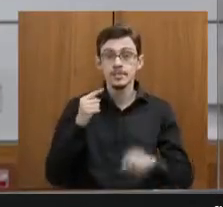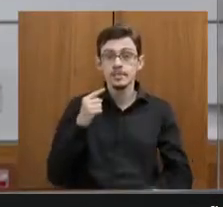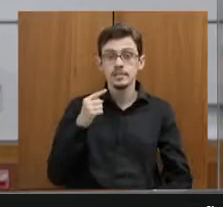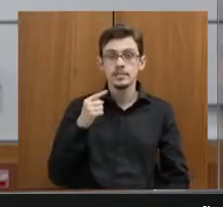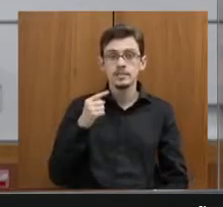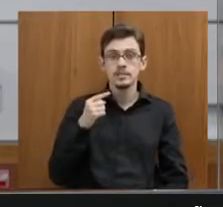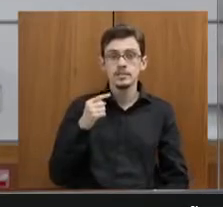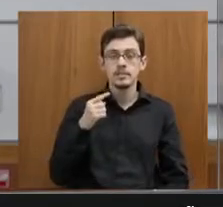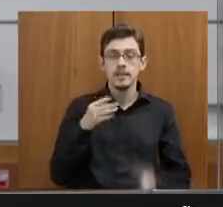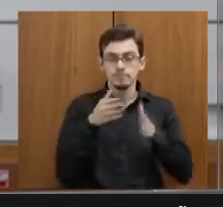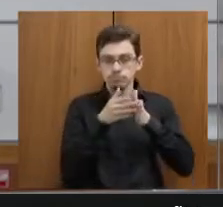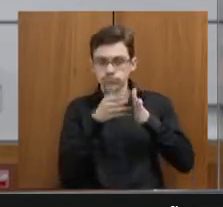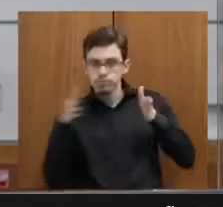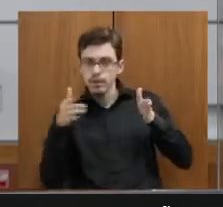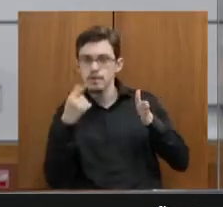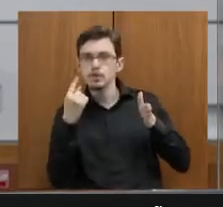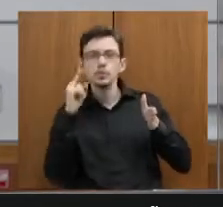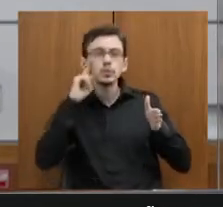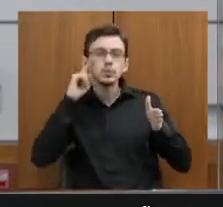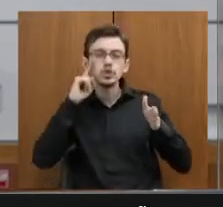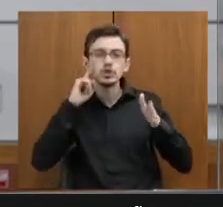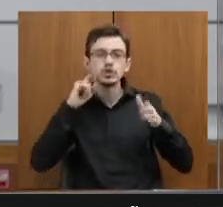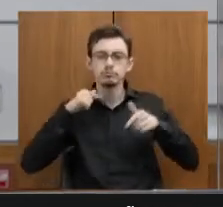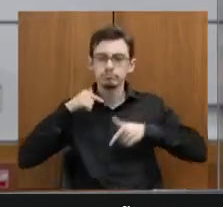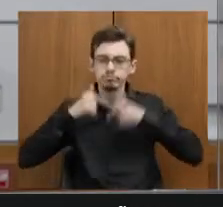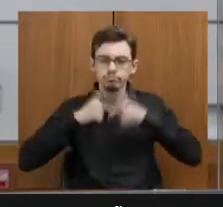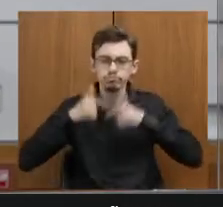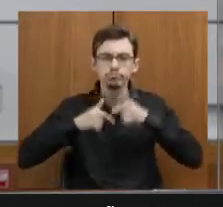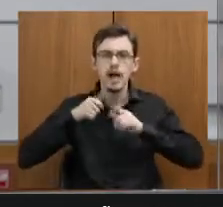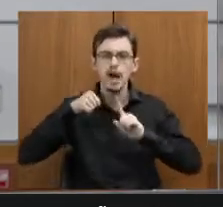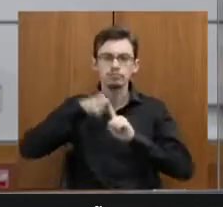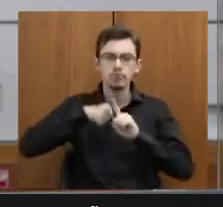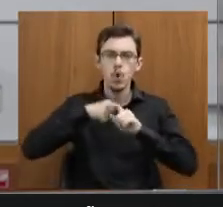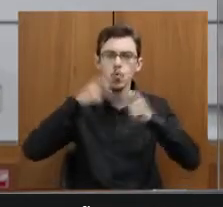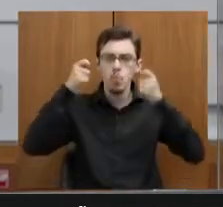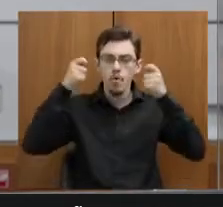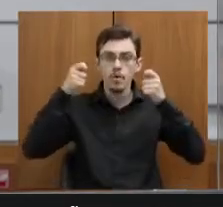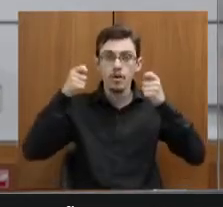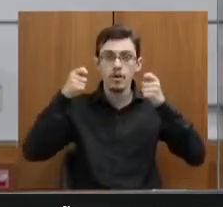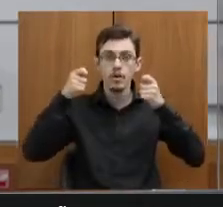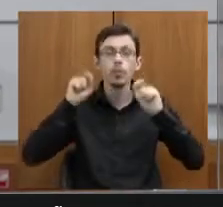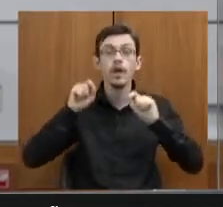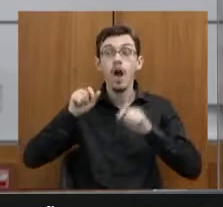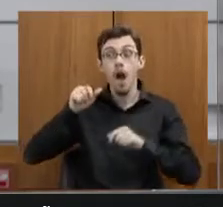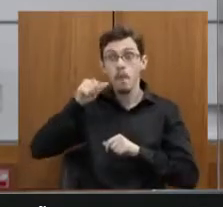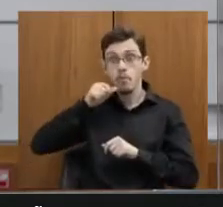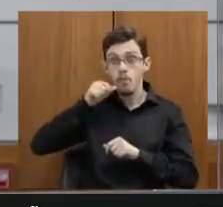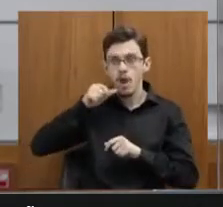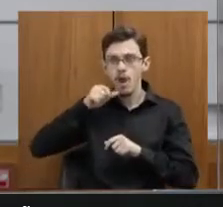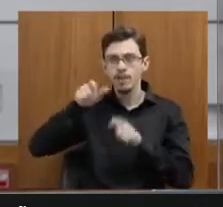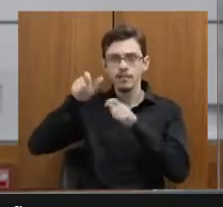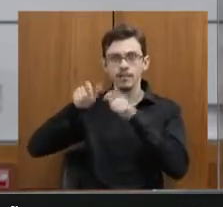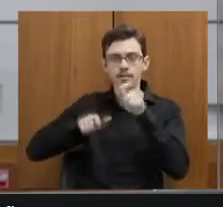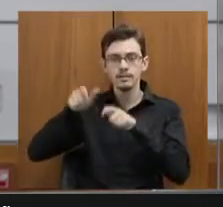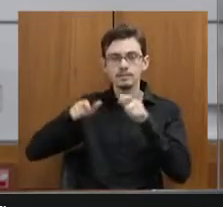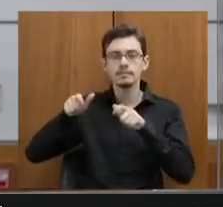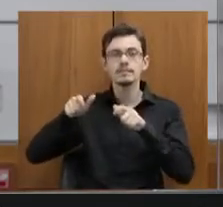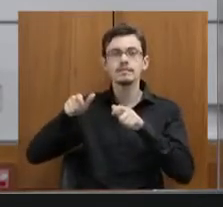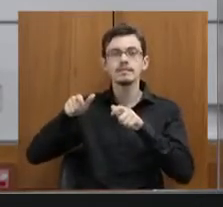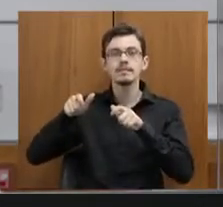21 dias de ativismo e o papel das mulheres de tradição de matriz africana nas com a violência pela violência sofrida